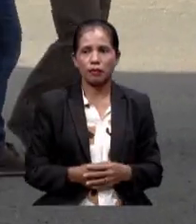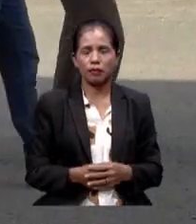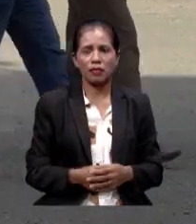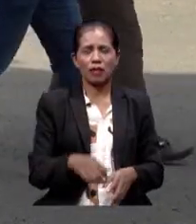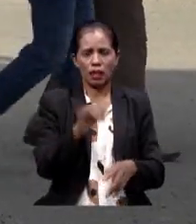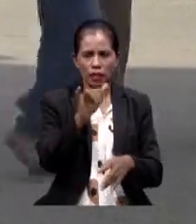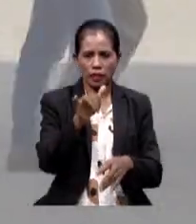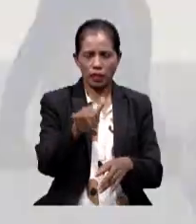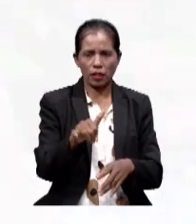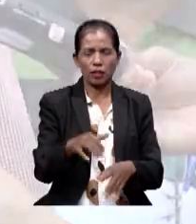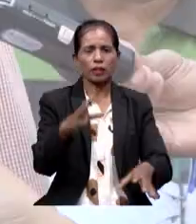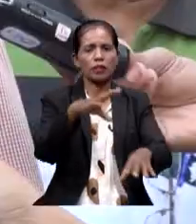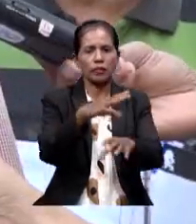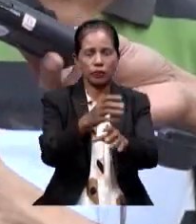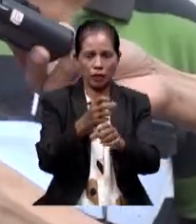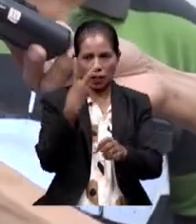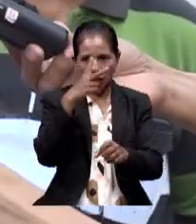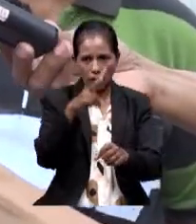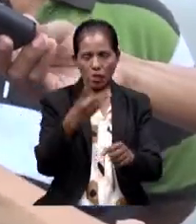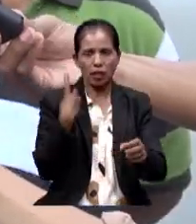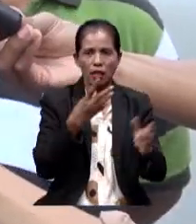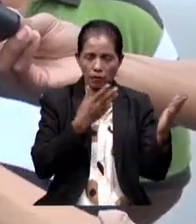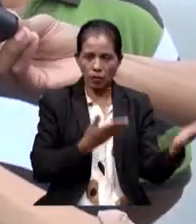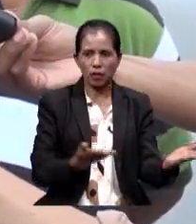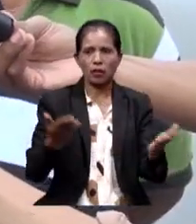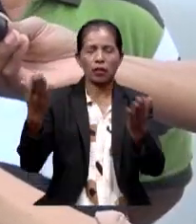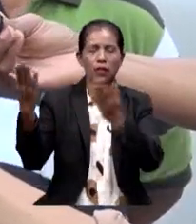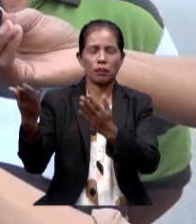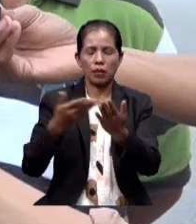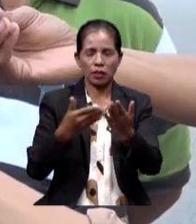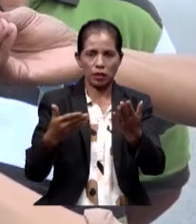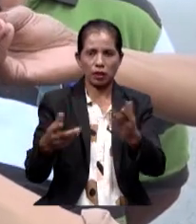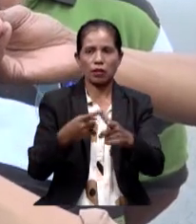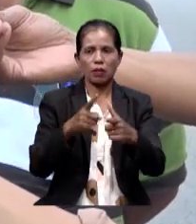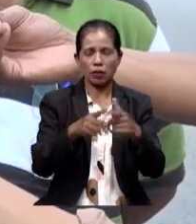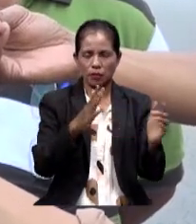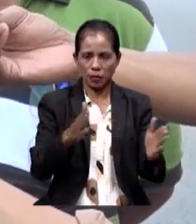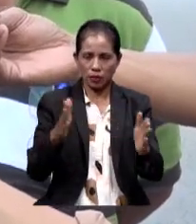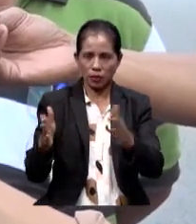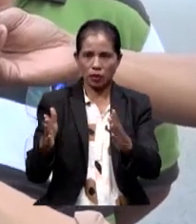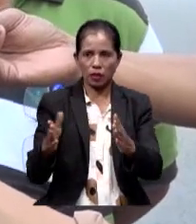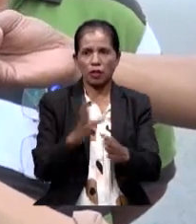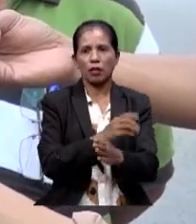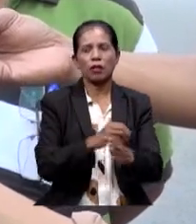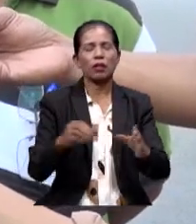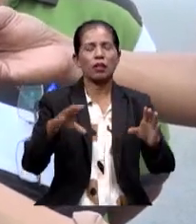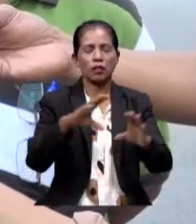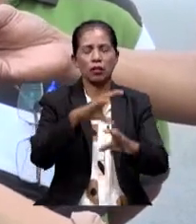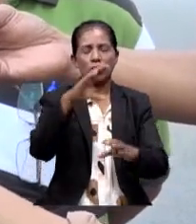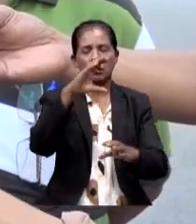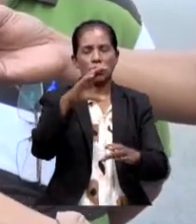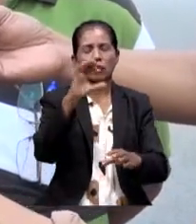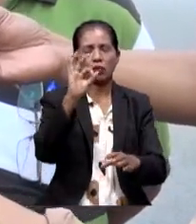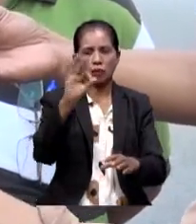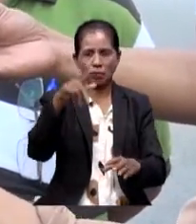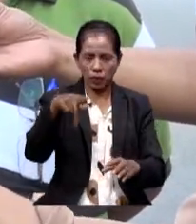quero que detecta a mim loriba e a patrimônio para depois processo disciplinário e comissão função pública tama saída